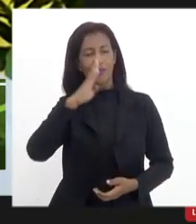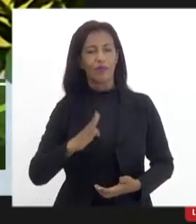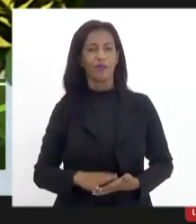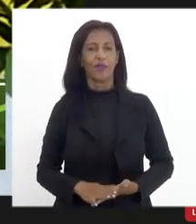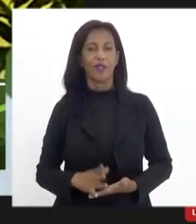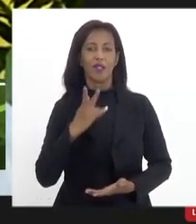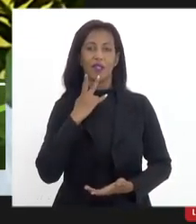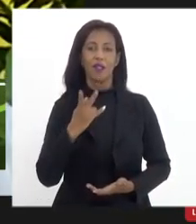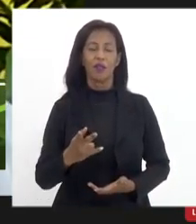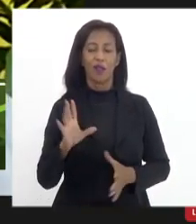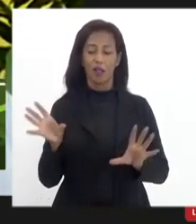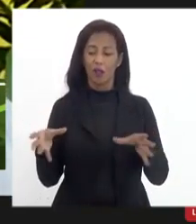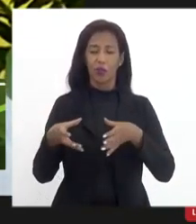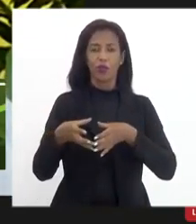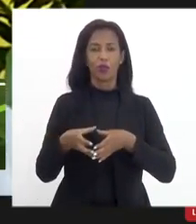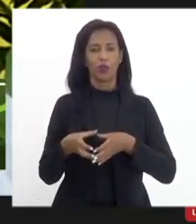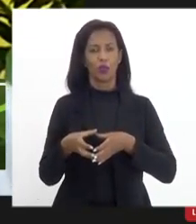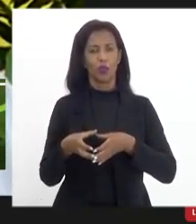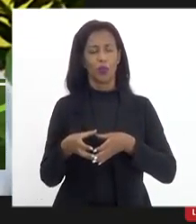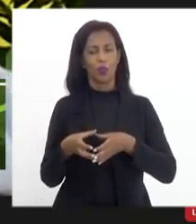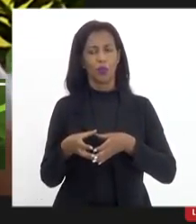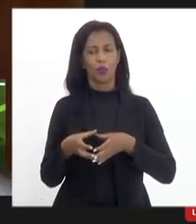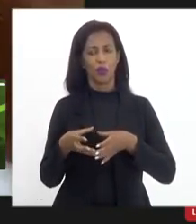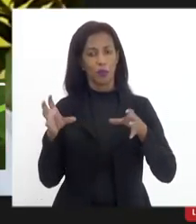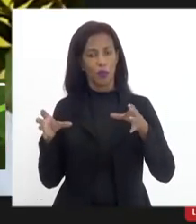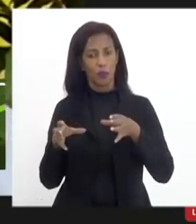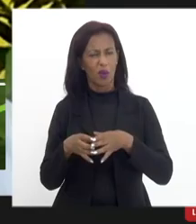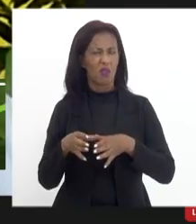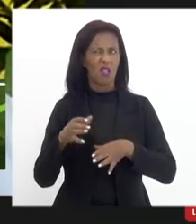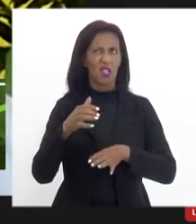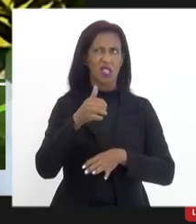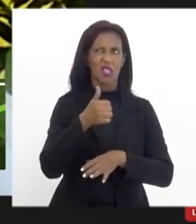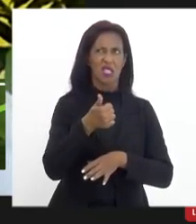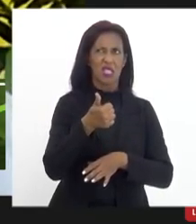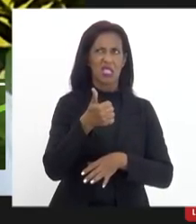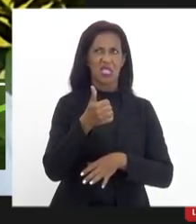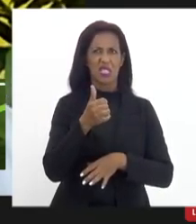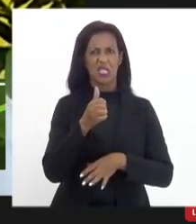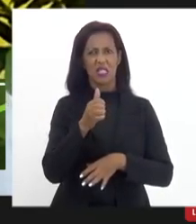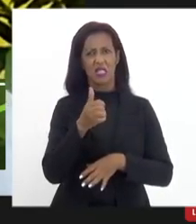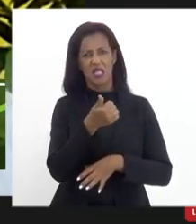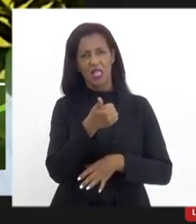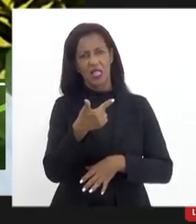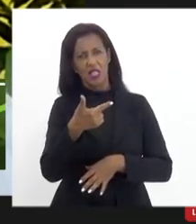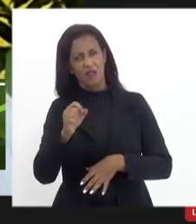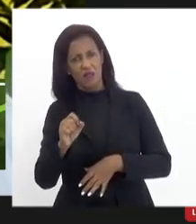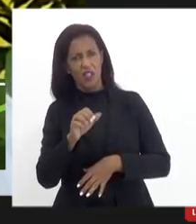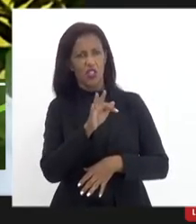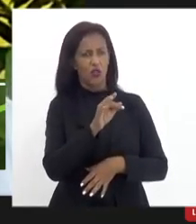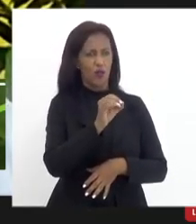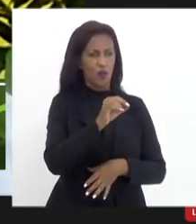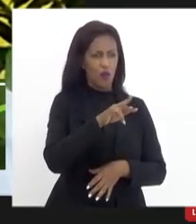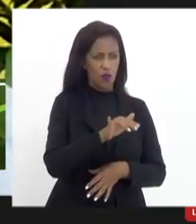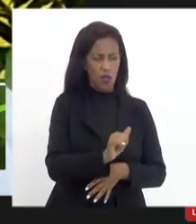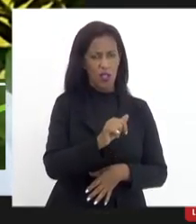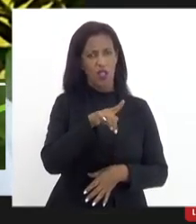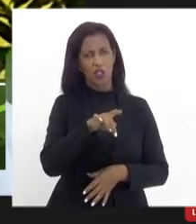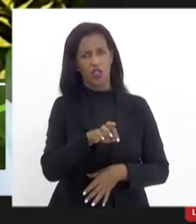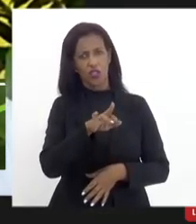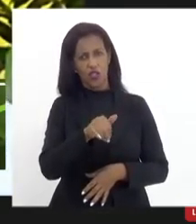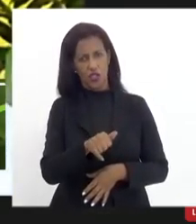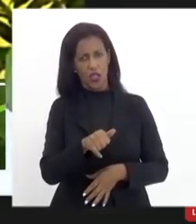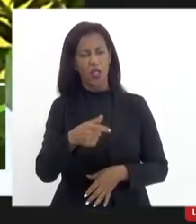e dizer que os grupos, pelo menos os cento e poucos, cerca de 120 folias de reis no Estado do Rio de Janeiro, estão